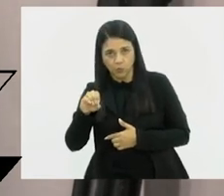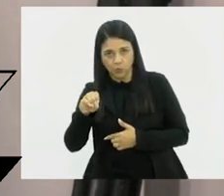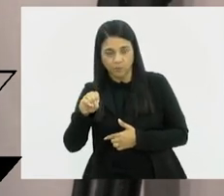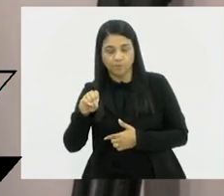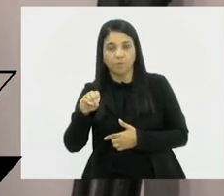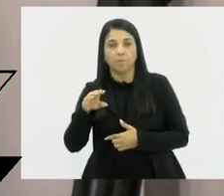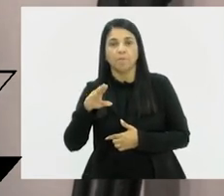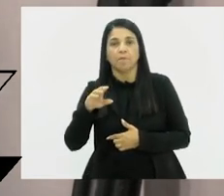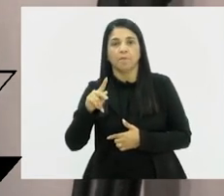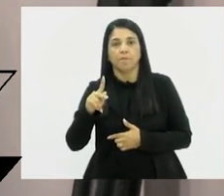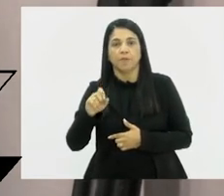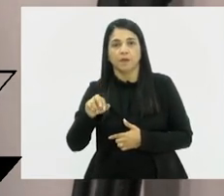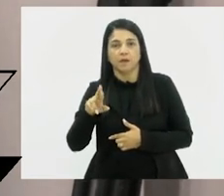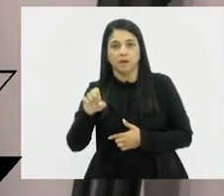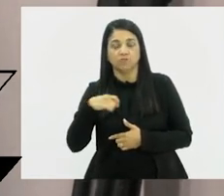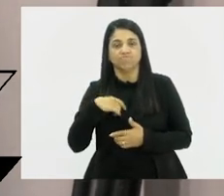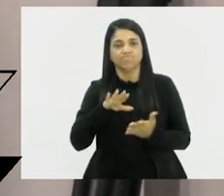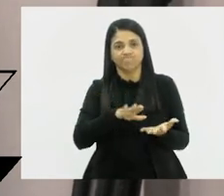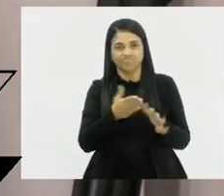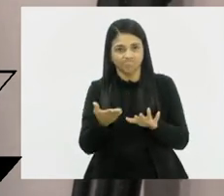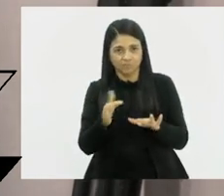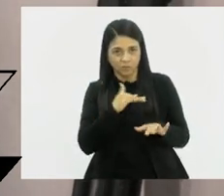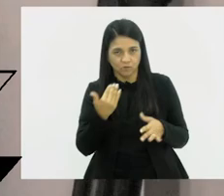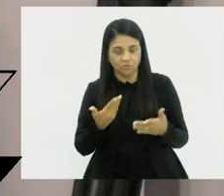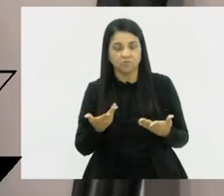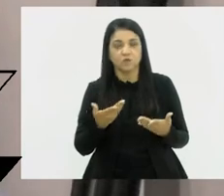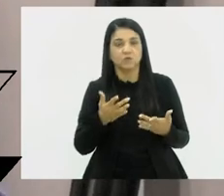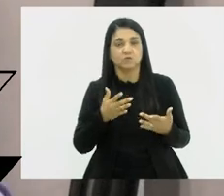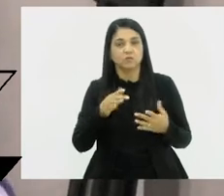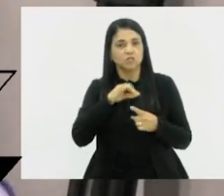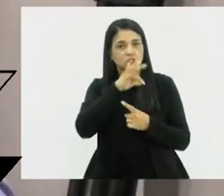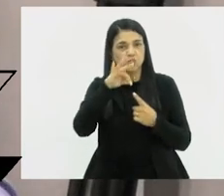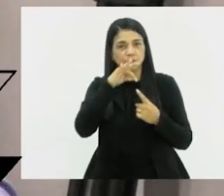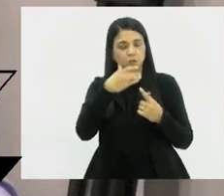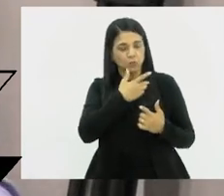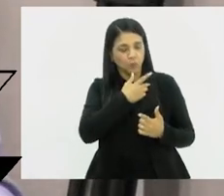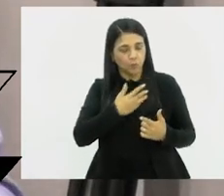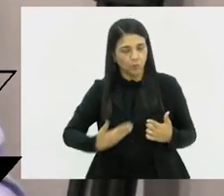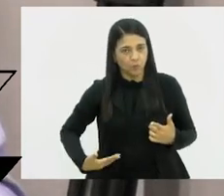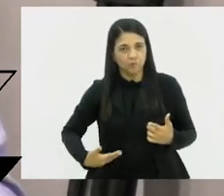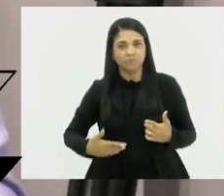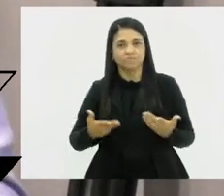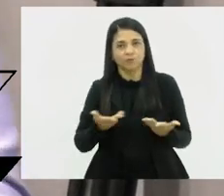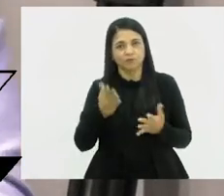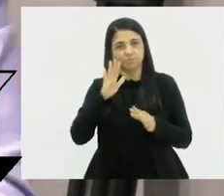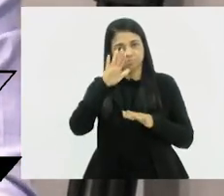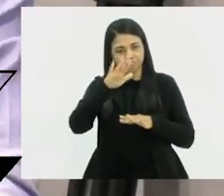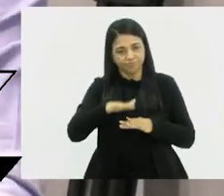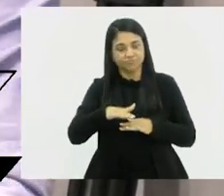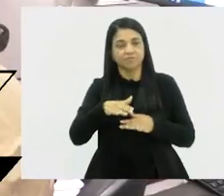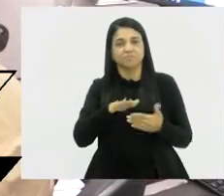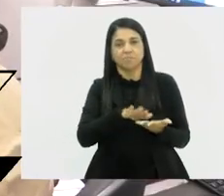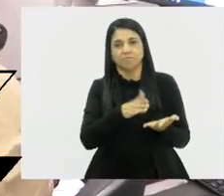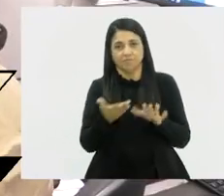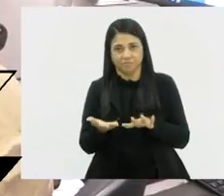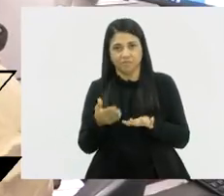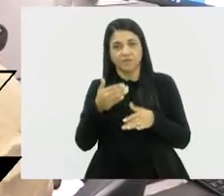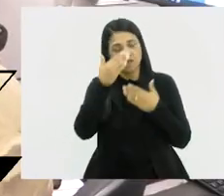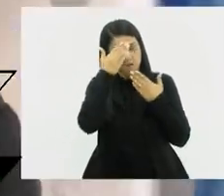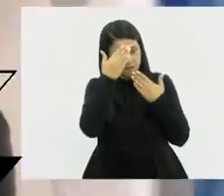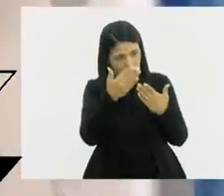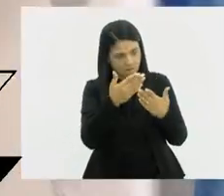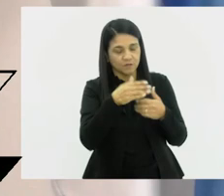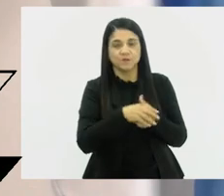homem de grande espírito público e que nos deixou na tarde de hoje. Obrigado, senhor presidente. Agradeço,